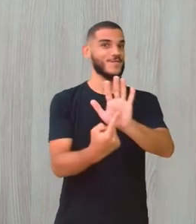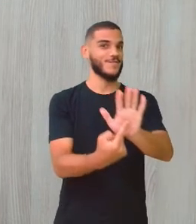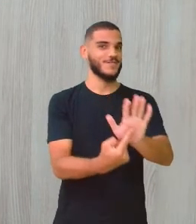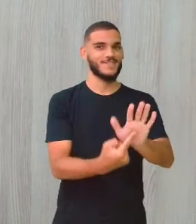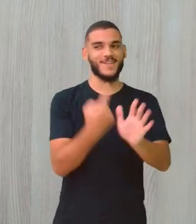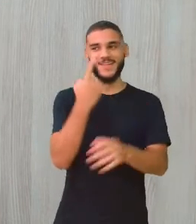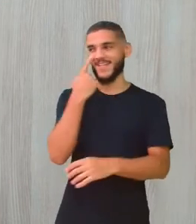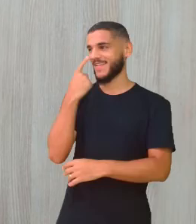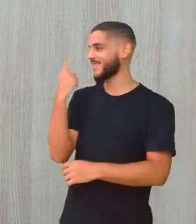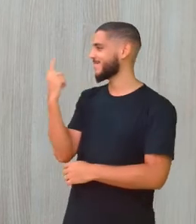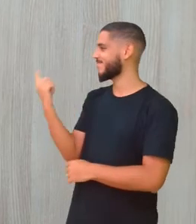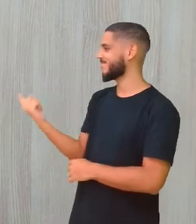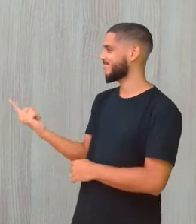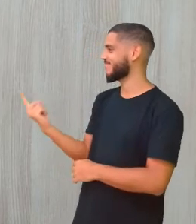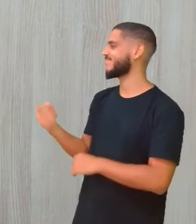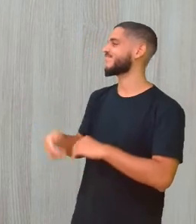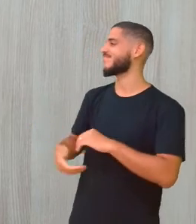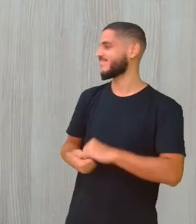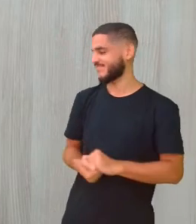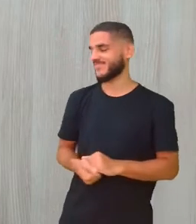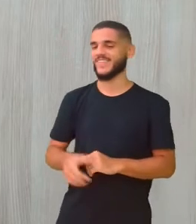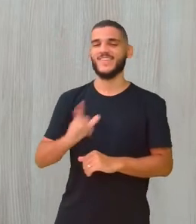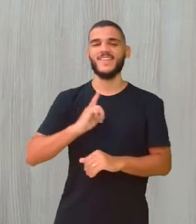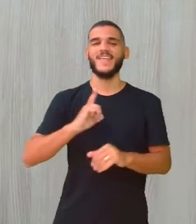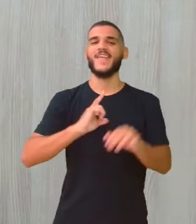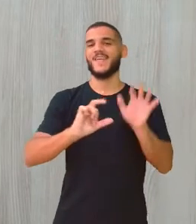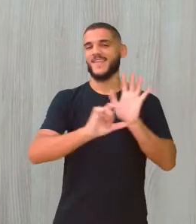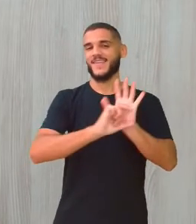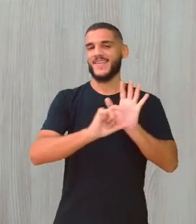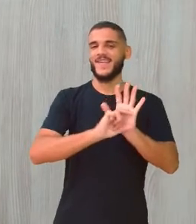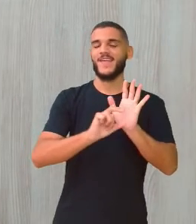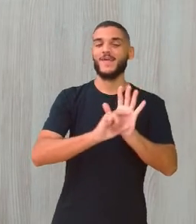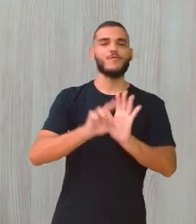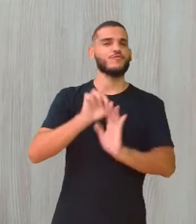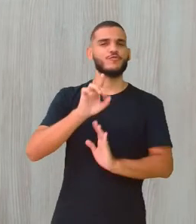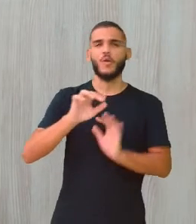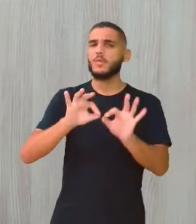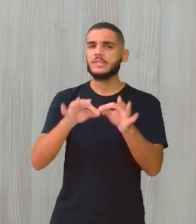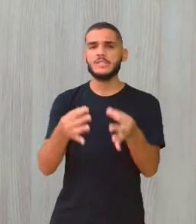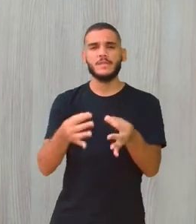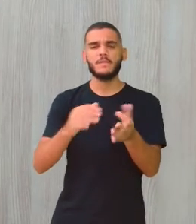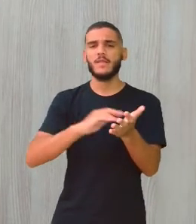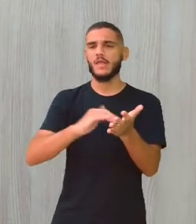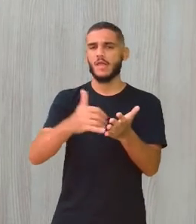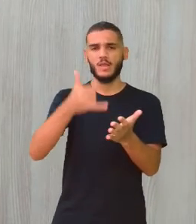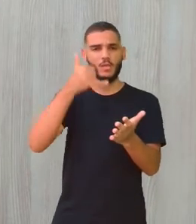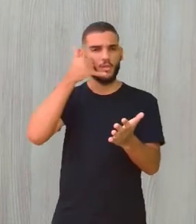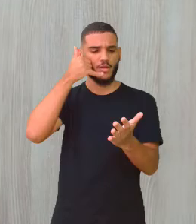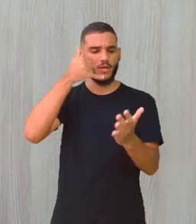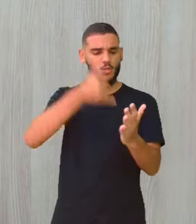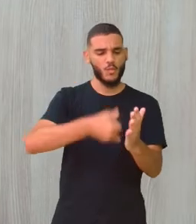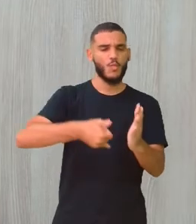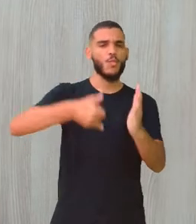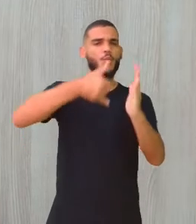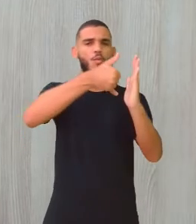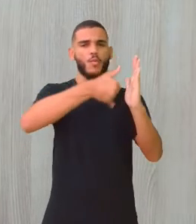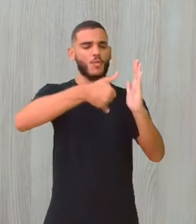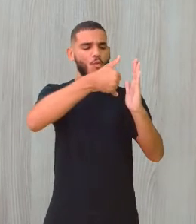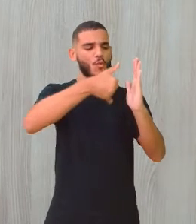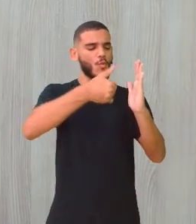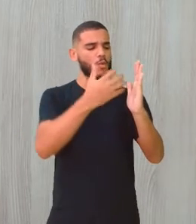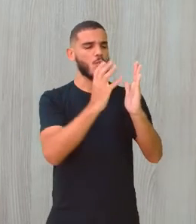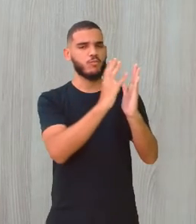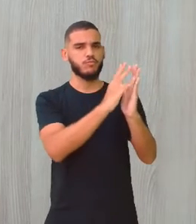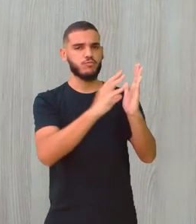ó, já jogou aqui, ó, professor, os QR Codes, então aponta o seu celular para os QR Codes, faz o download